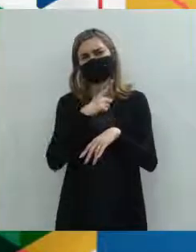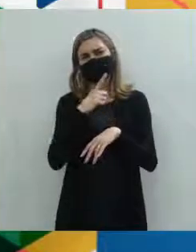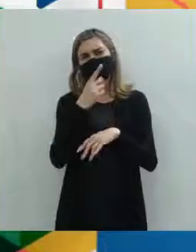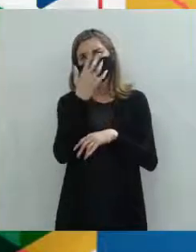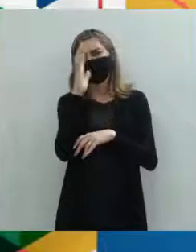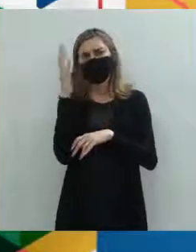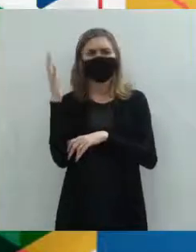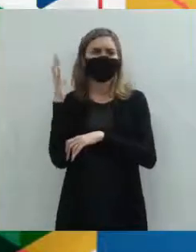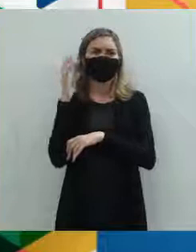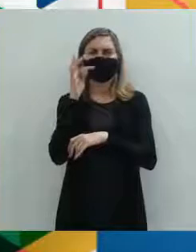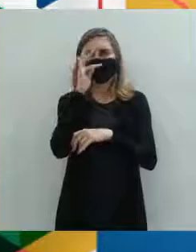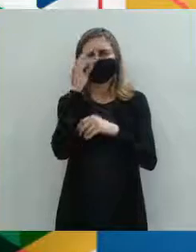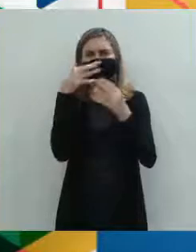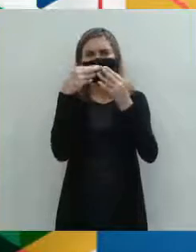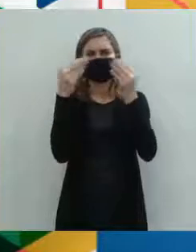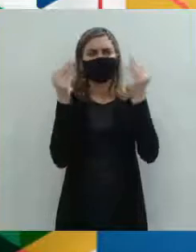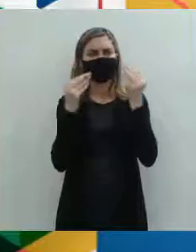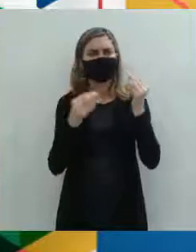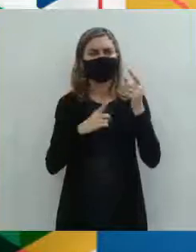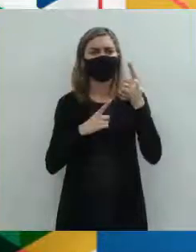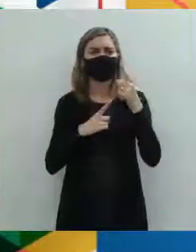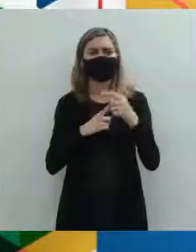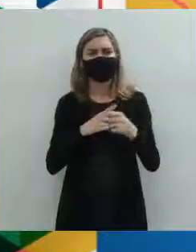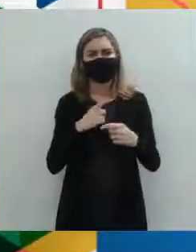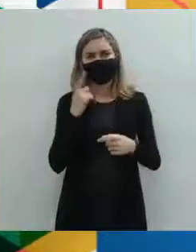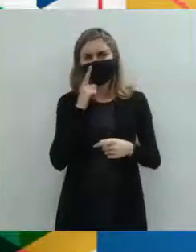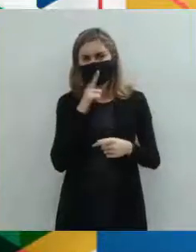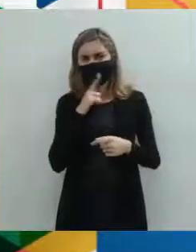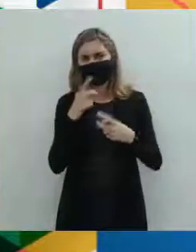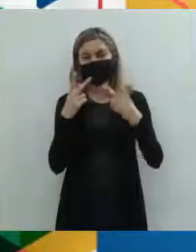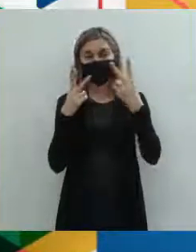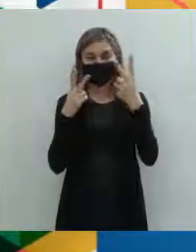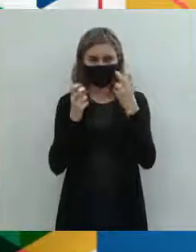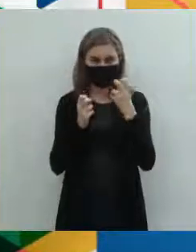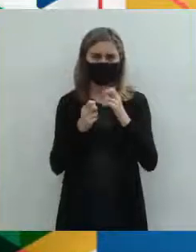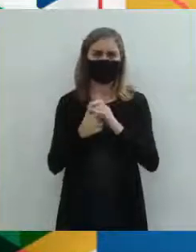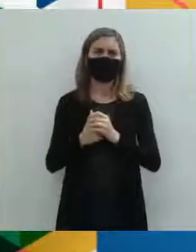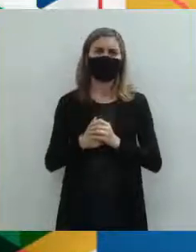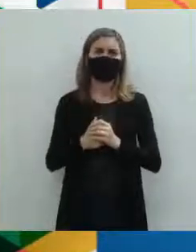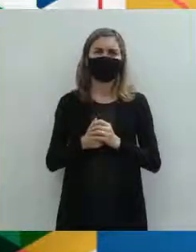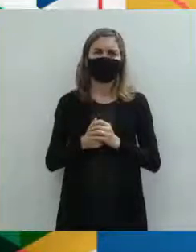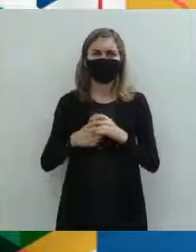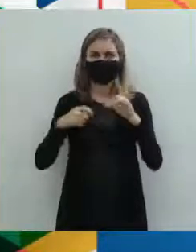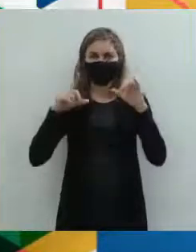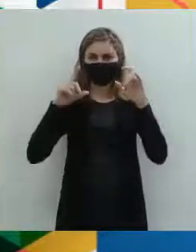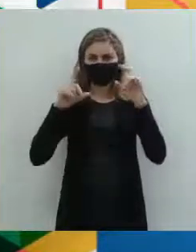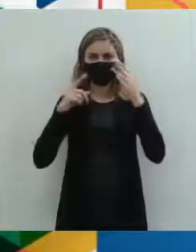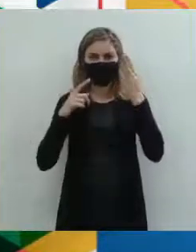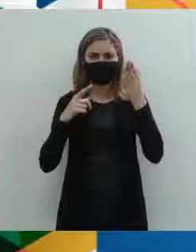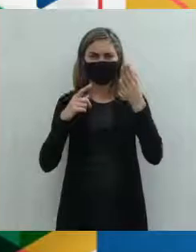plantas, né, folhinhas ao redor. Vocês conseguem perceber alguma forma aí nessa imagem?